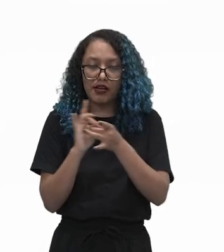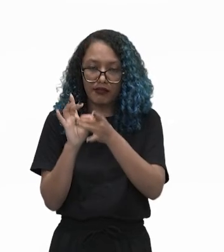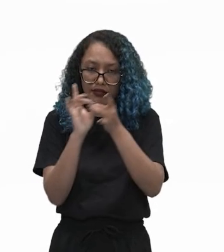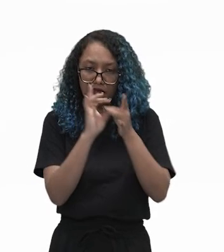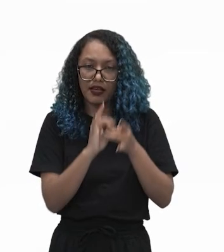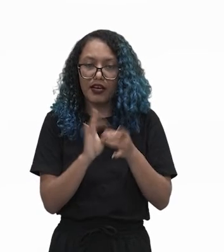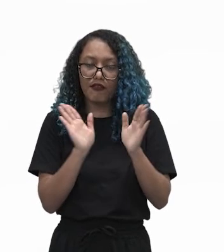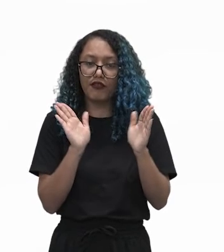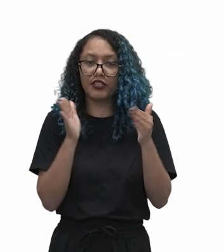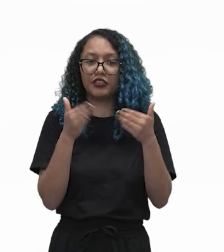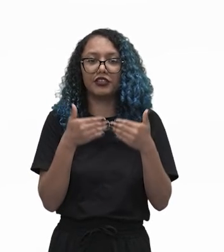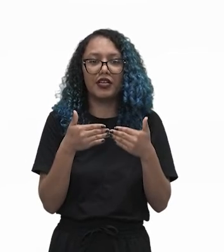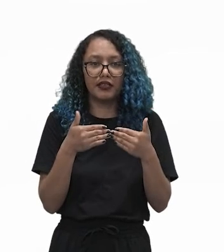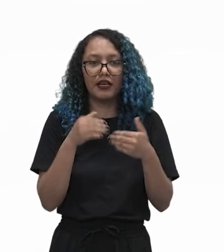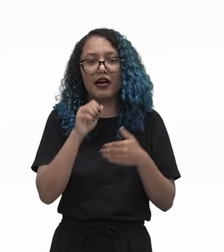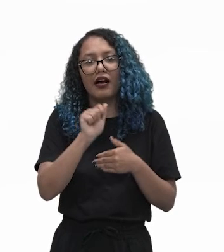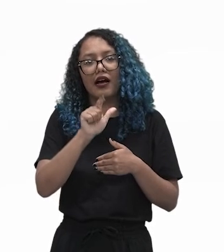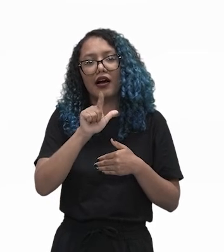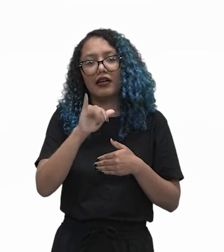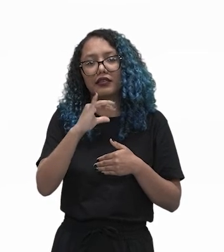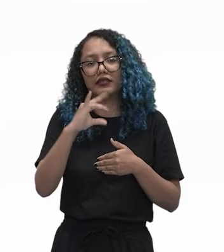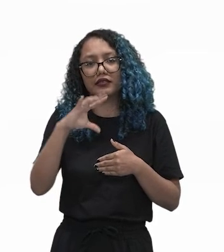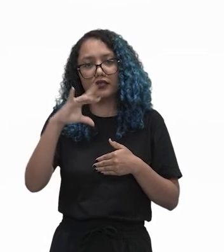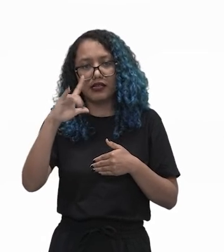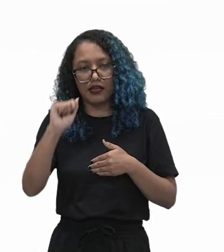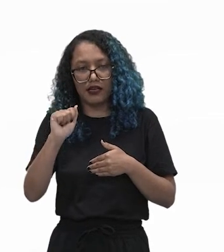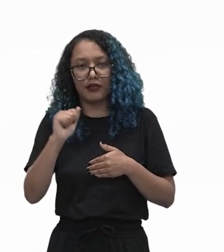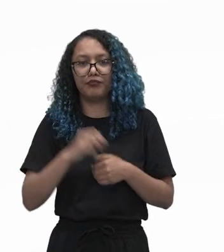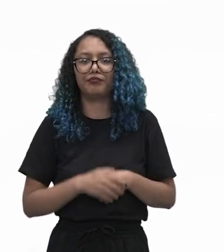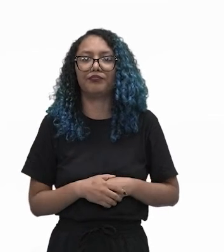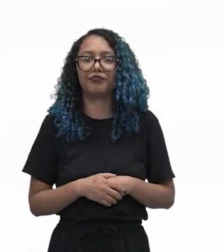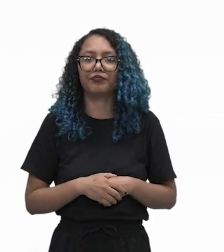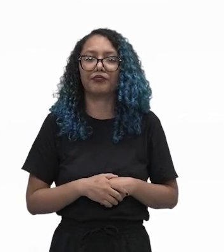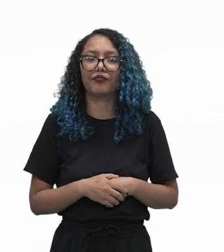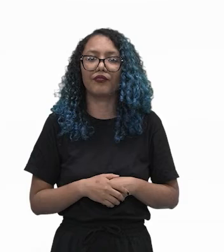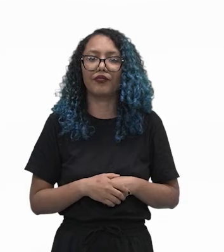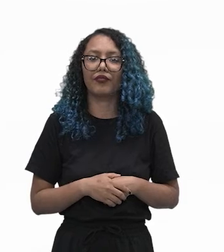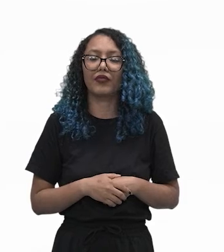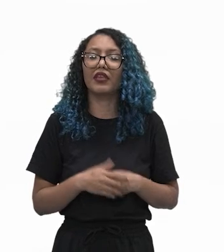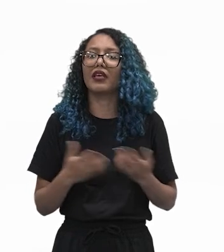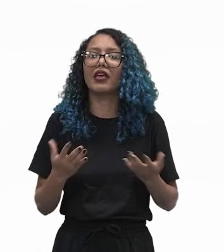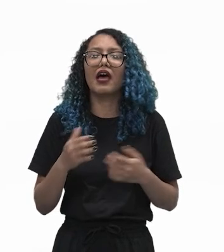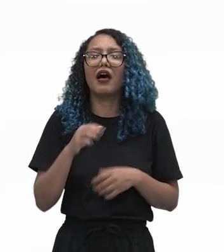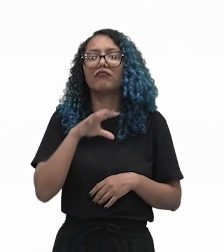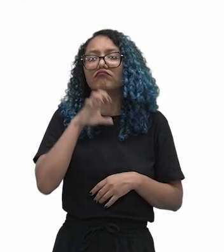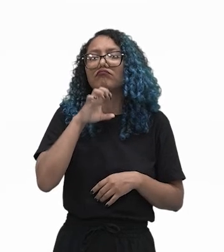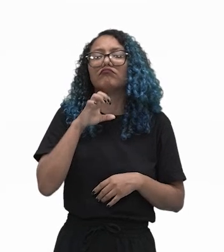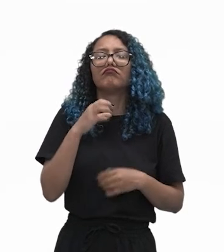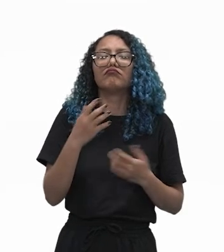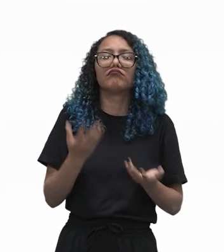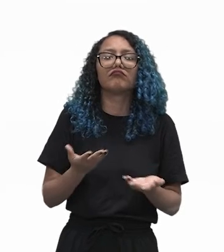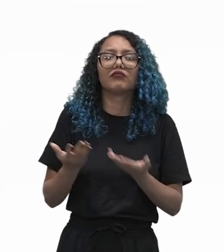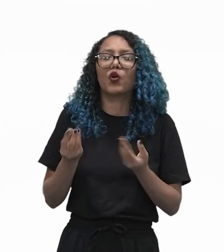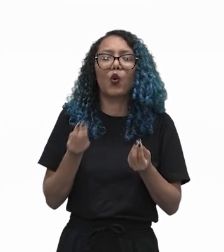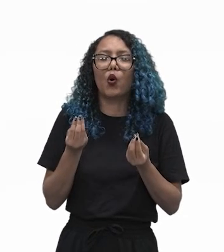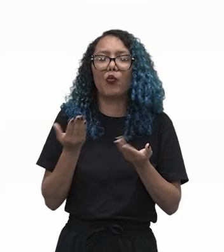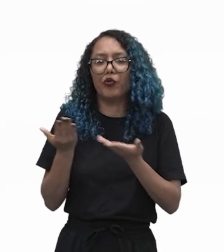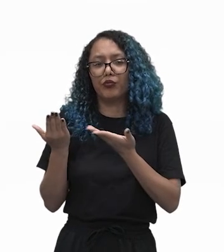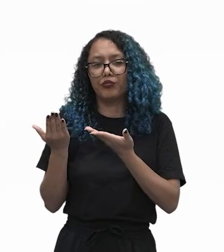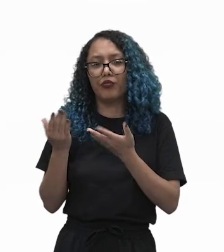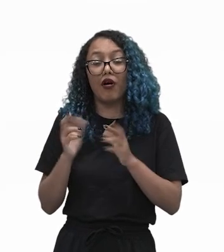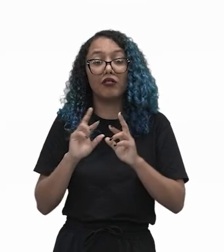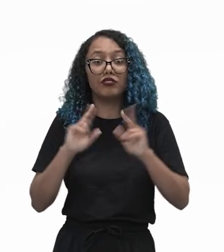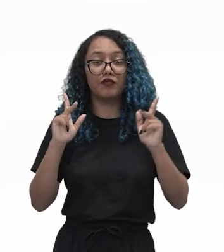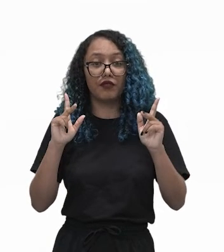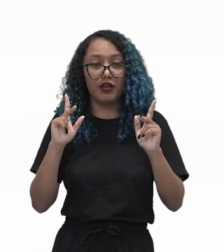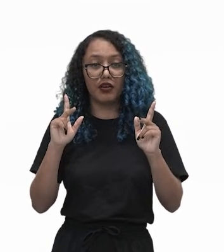alicíclicas, fechadas e alicíclicas. E aí a representação de uma cadeia aromática é desse jeito. Esses aqui, ó, isso daqui é o núcleo